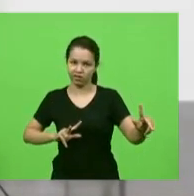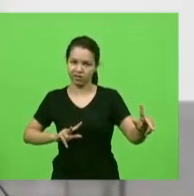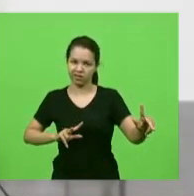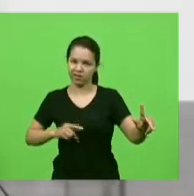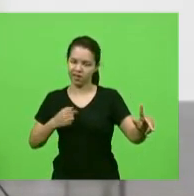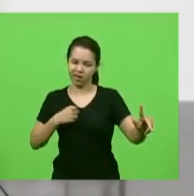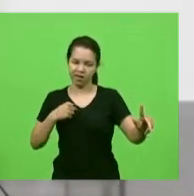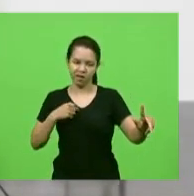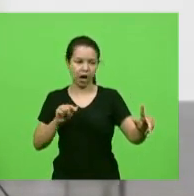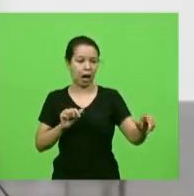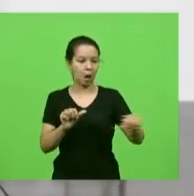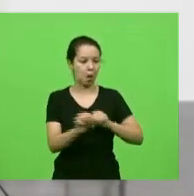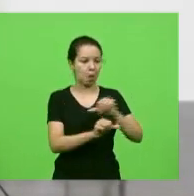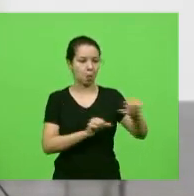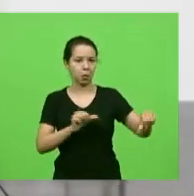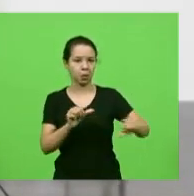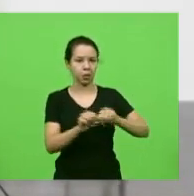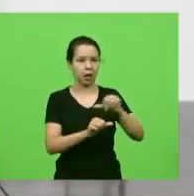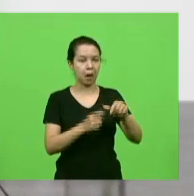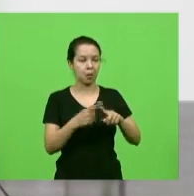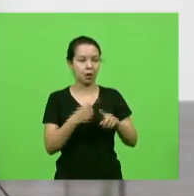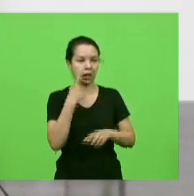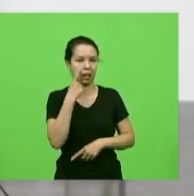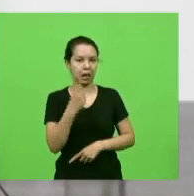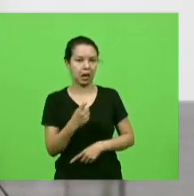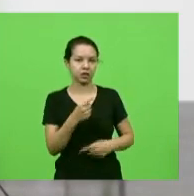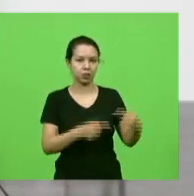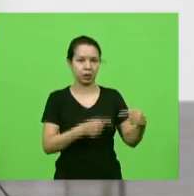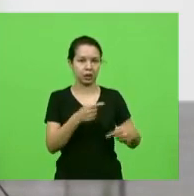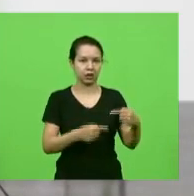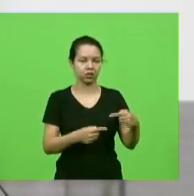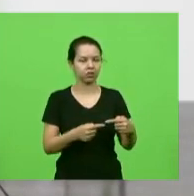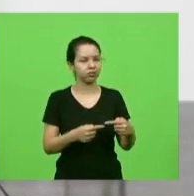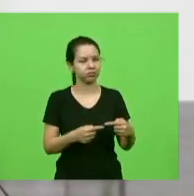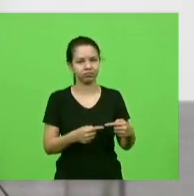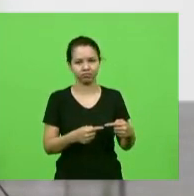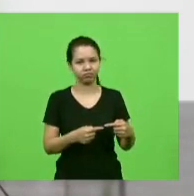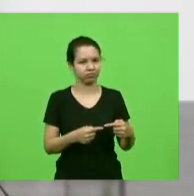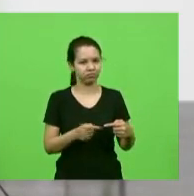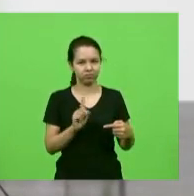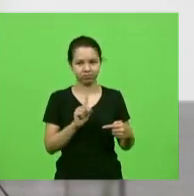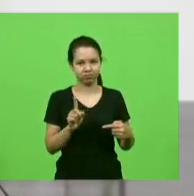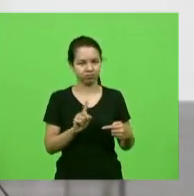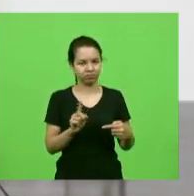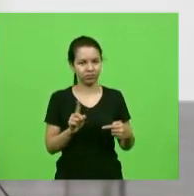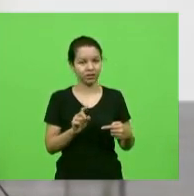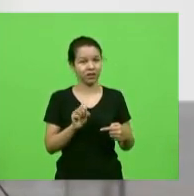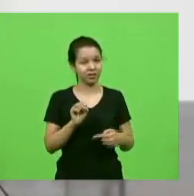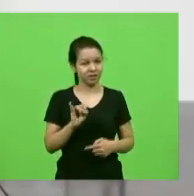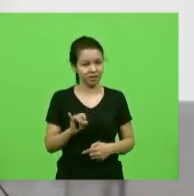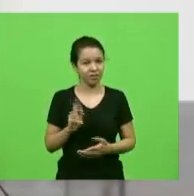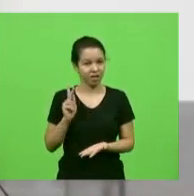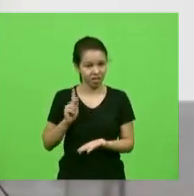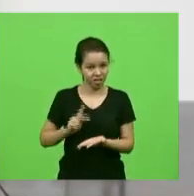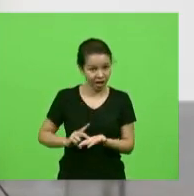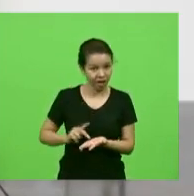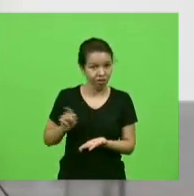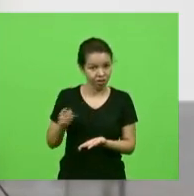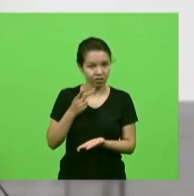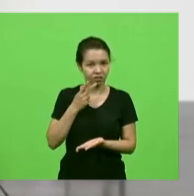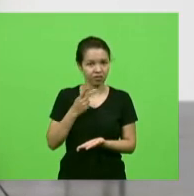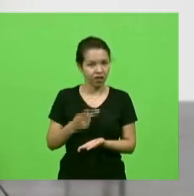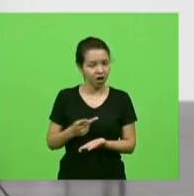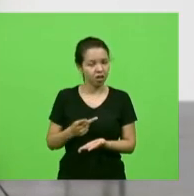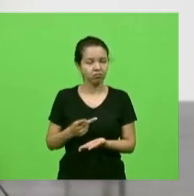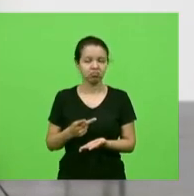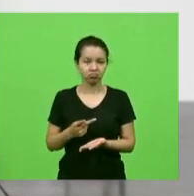interesses políticos, o que é natural, volto a repetir. Se essa tese tivesse algum valor, todos os deputados